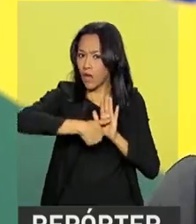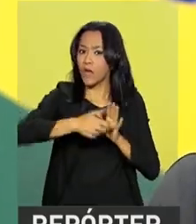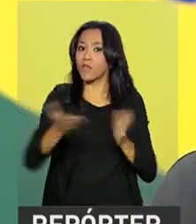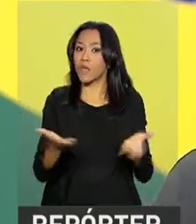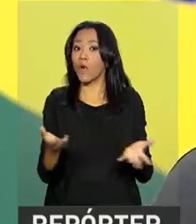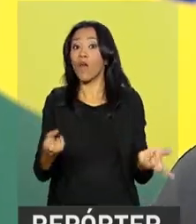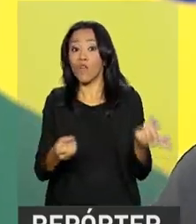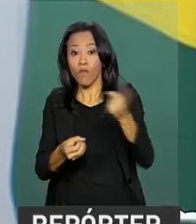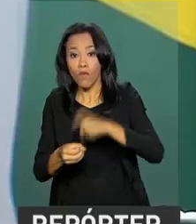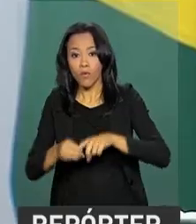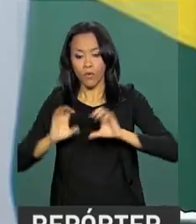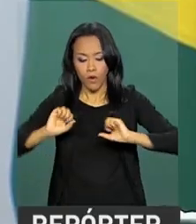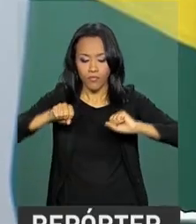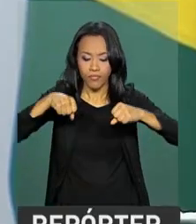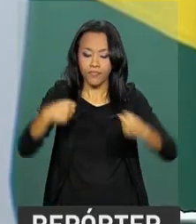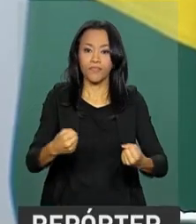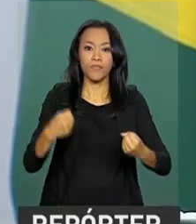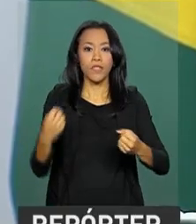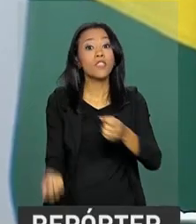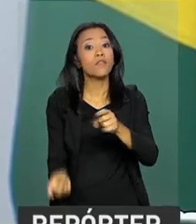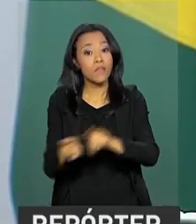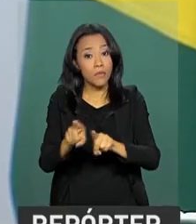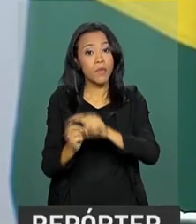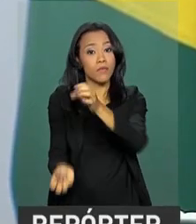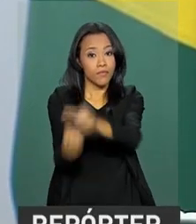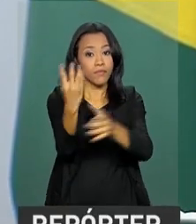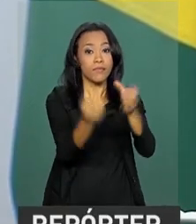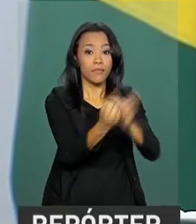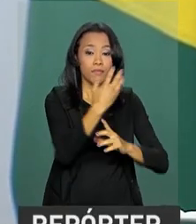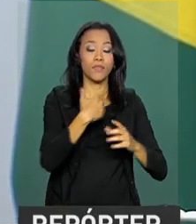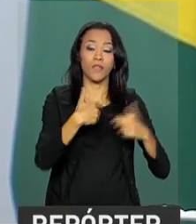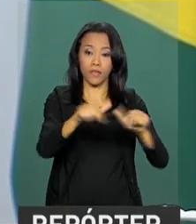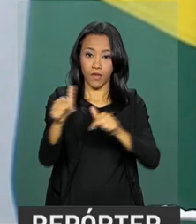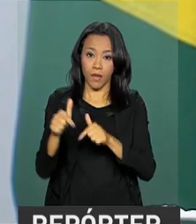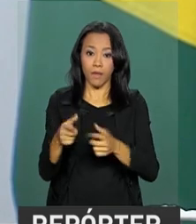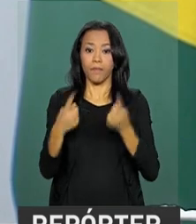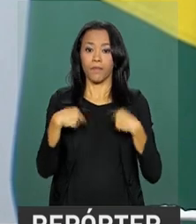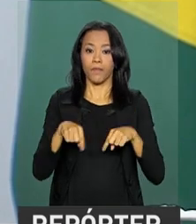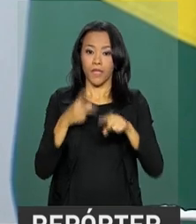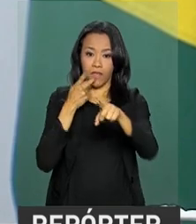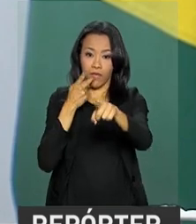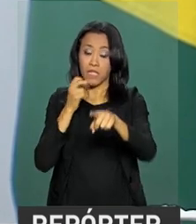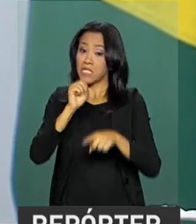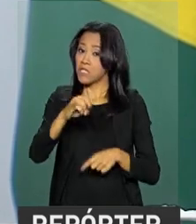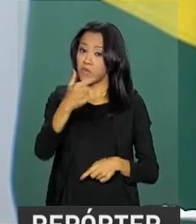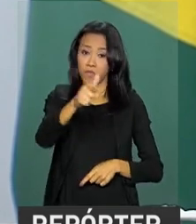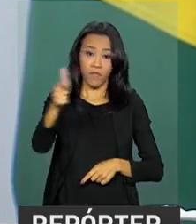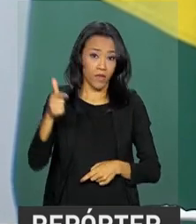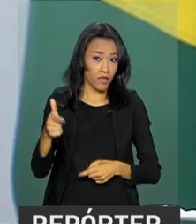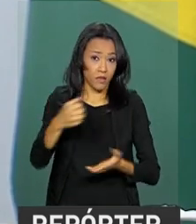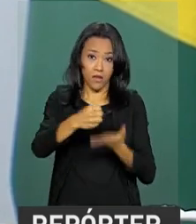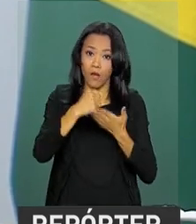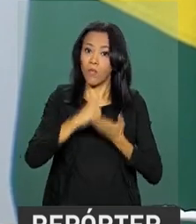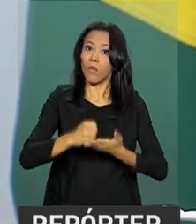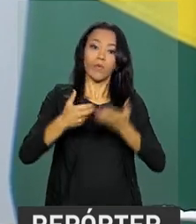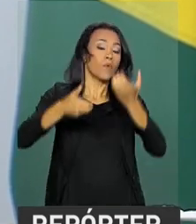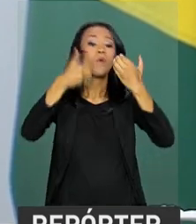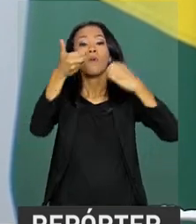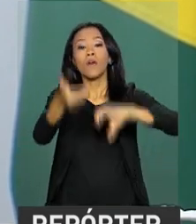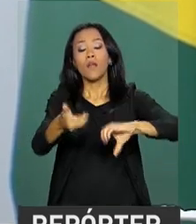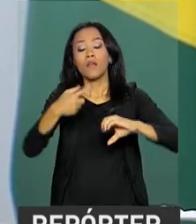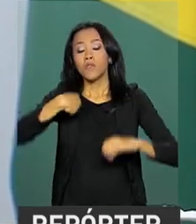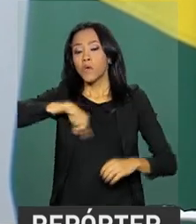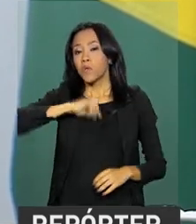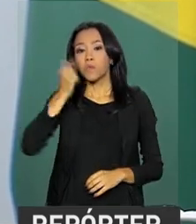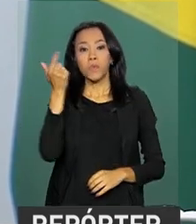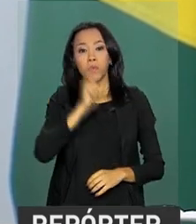gerando empregos não fosse o apoio do congresso volto a dizer não teríamos esses índices extraordinária mente positivos que